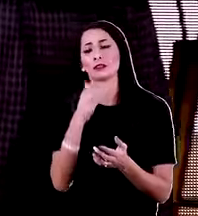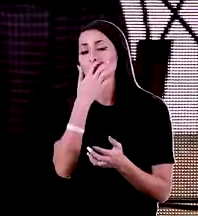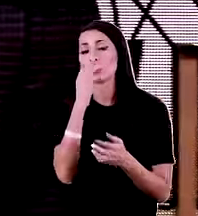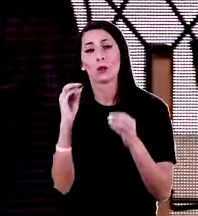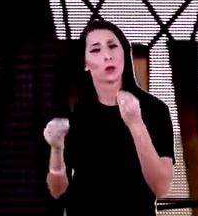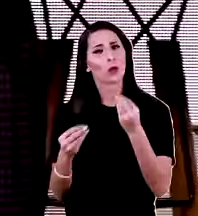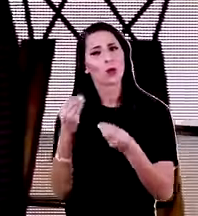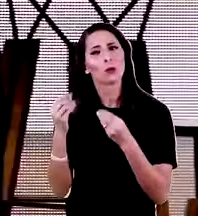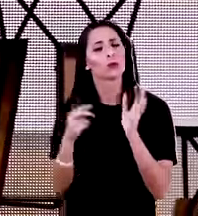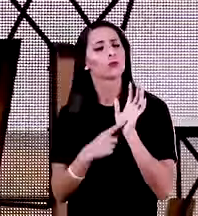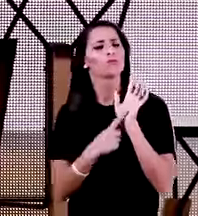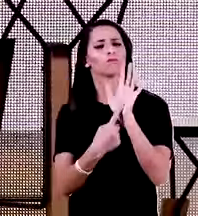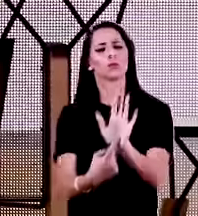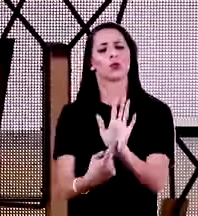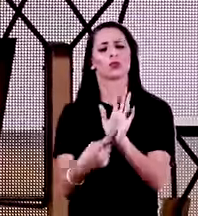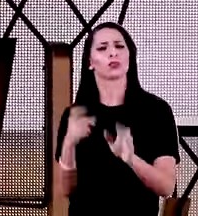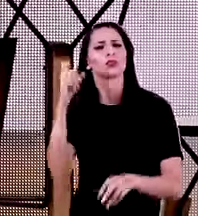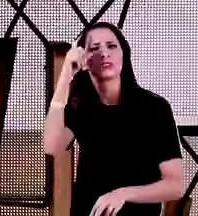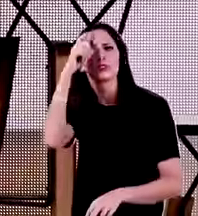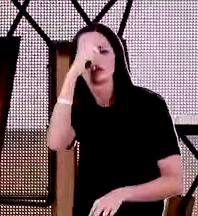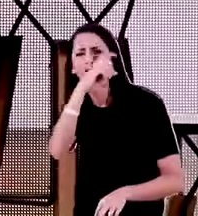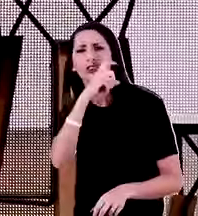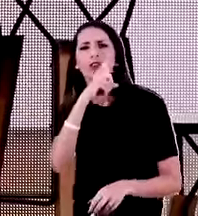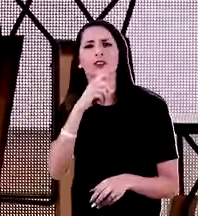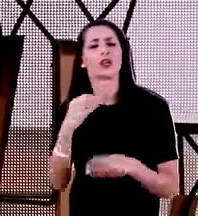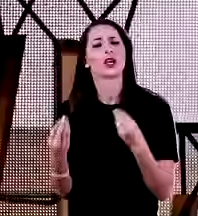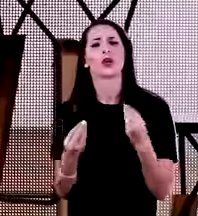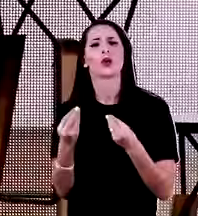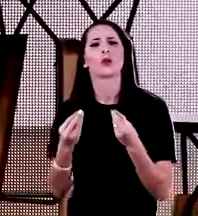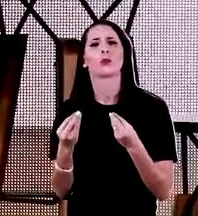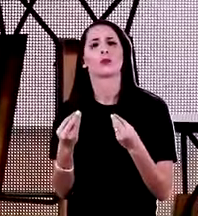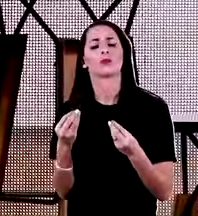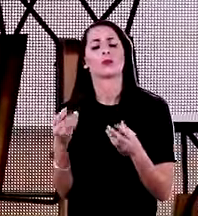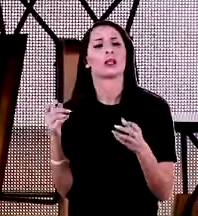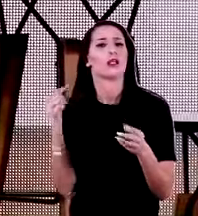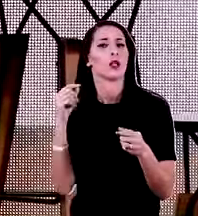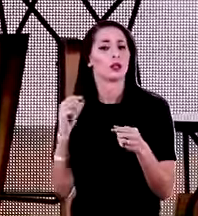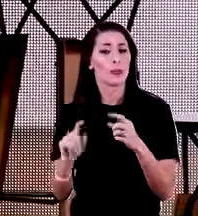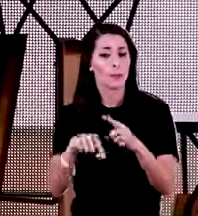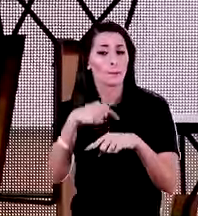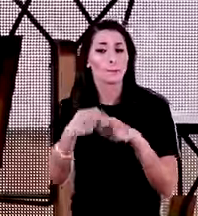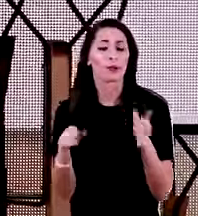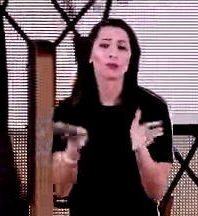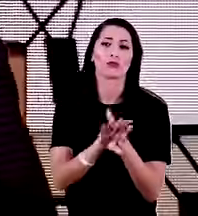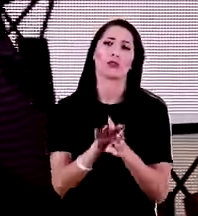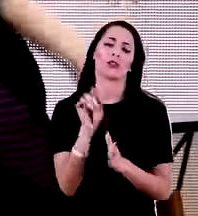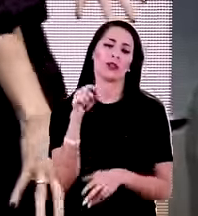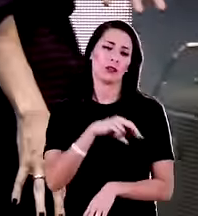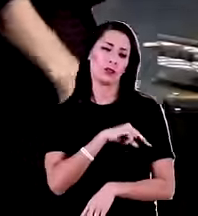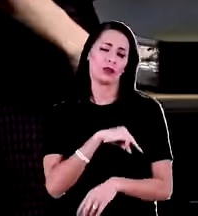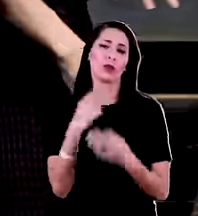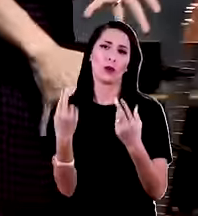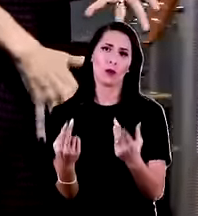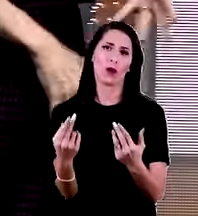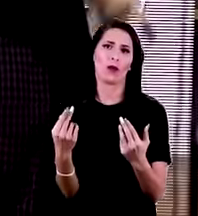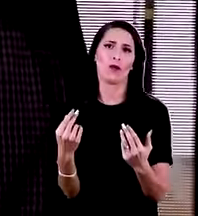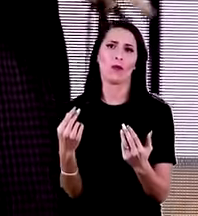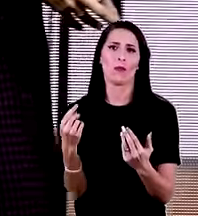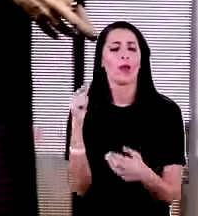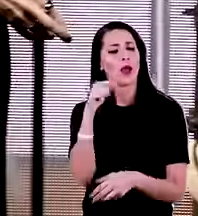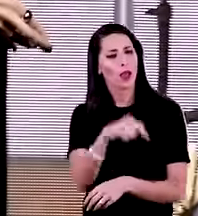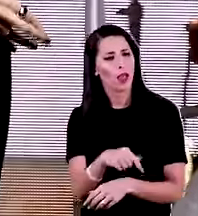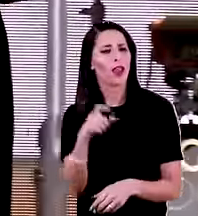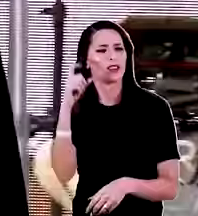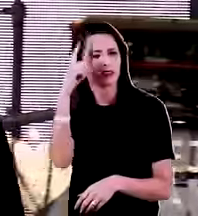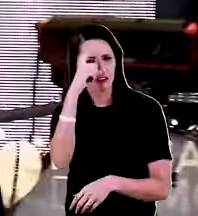situação difícil é que vai dizer onde a gente vai chegar. O que foi que aconteceu com Noemi, gente? Ela passou uma dor grande, passou, foi um luto terrível,